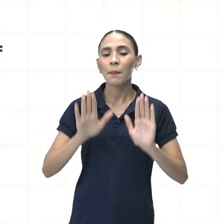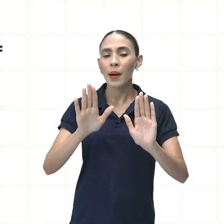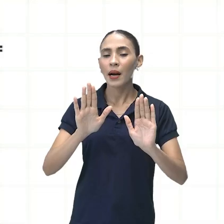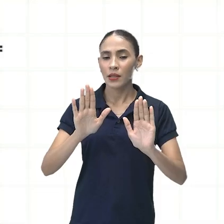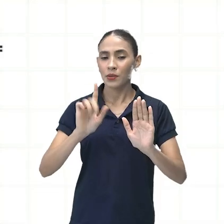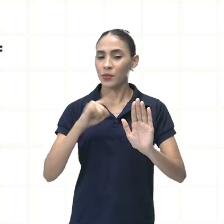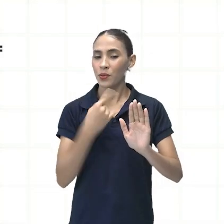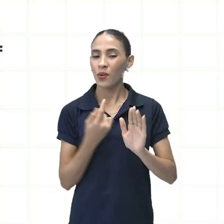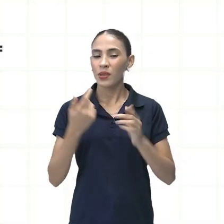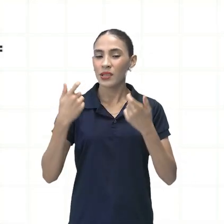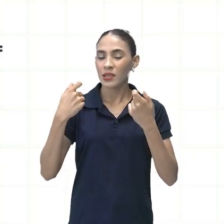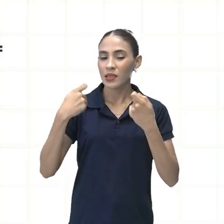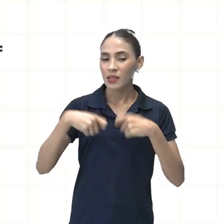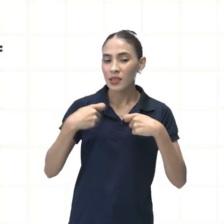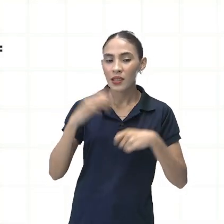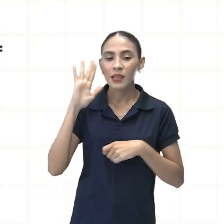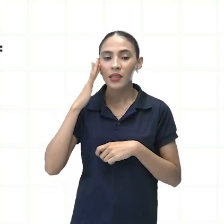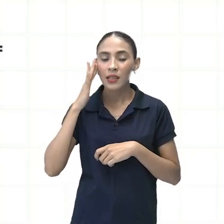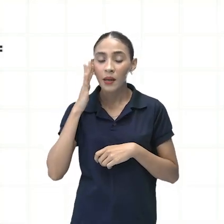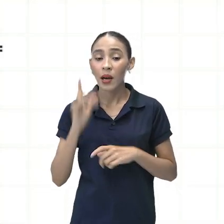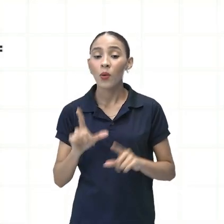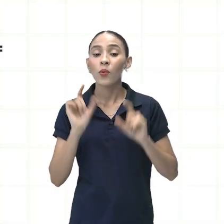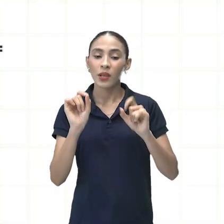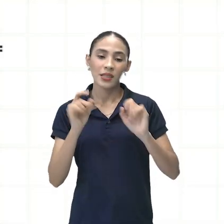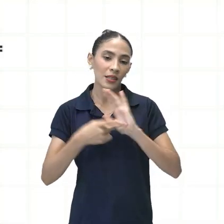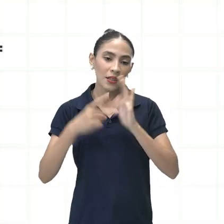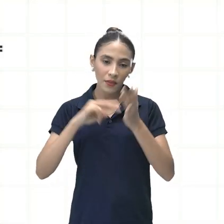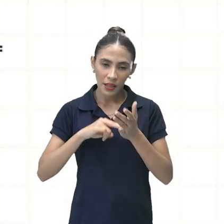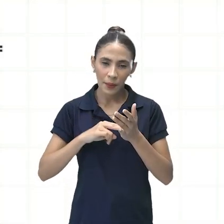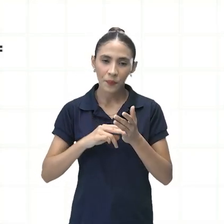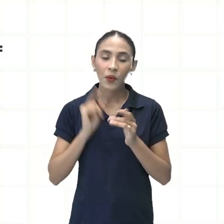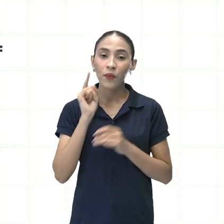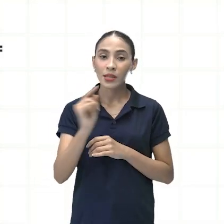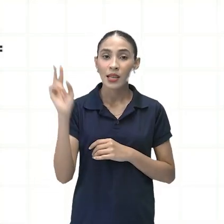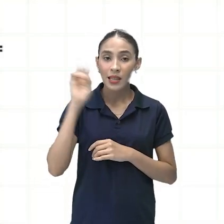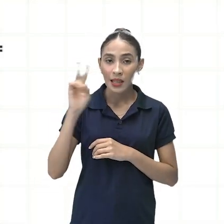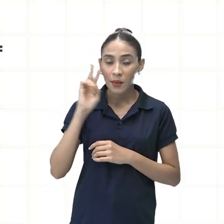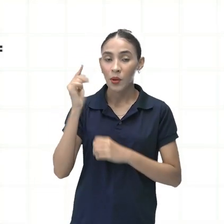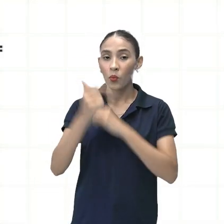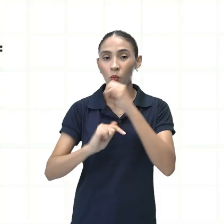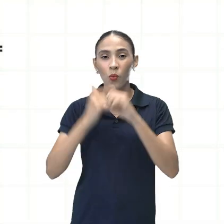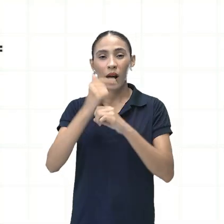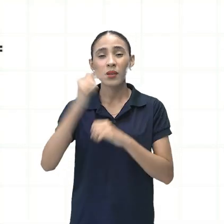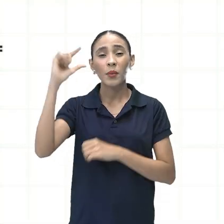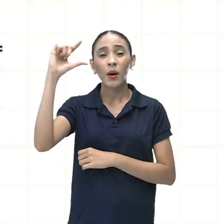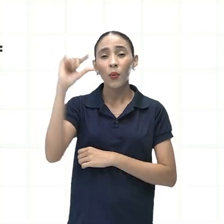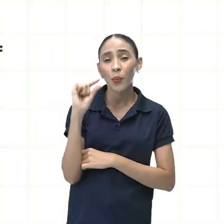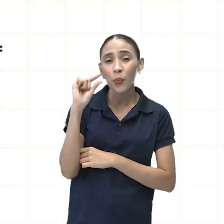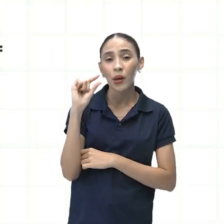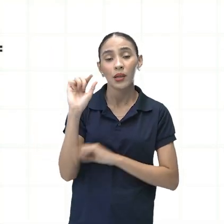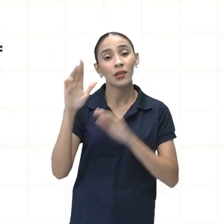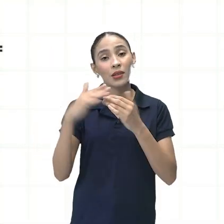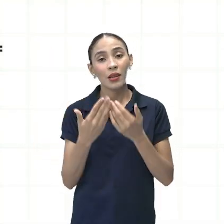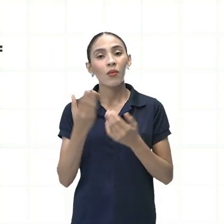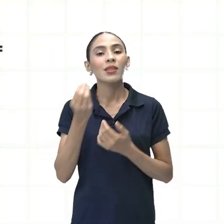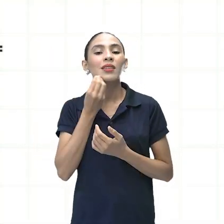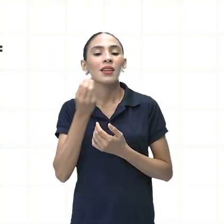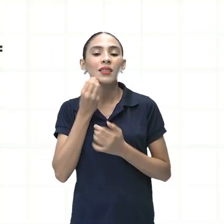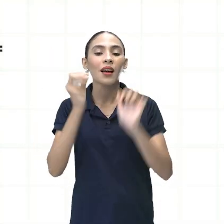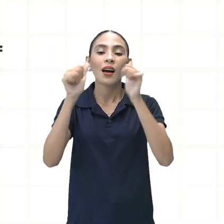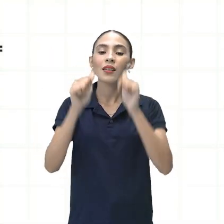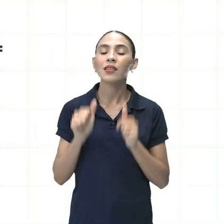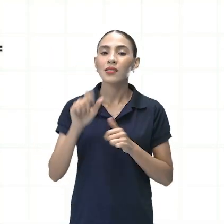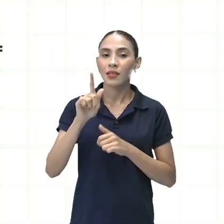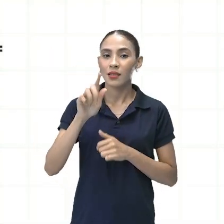queremos entender um pouco mais o que isso representa? Lembram que o átomo ele é muito microscópico? Então, para a gente ter uma medida